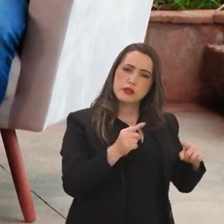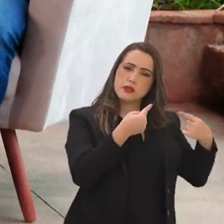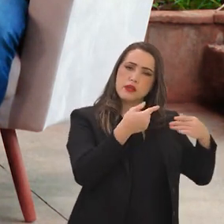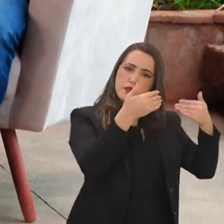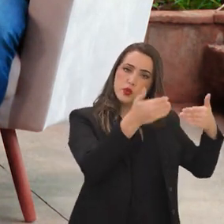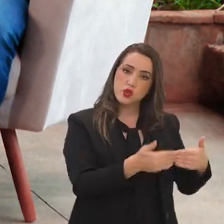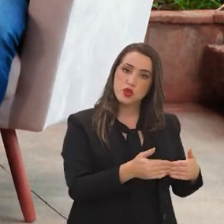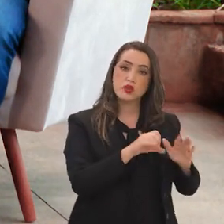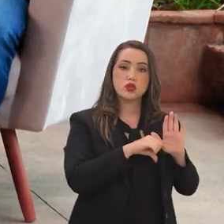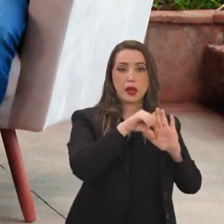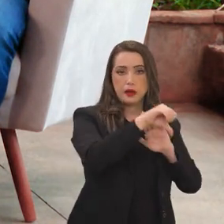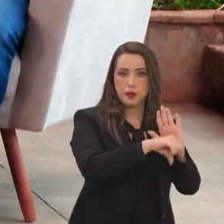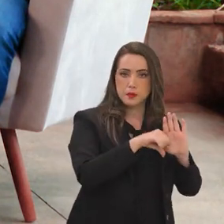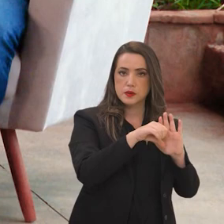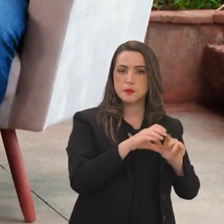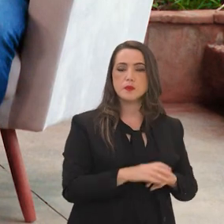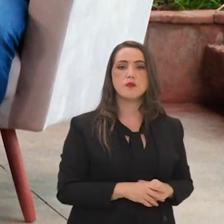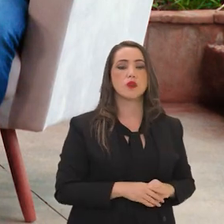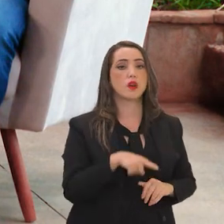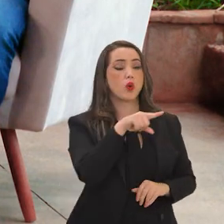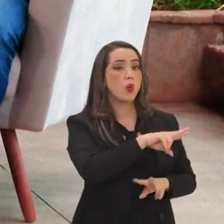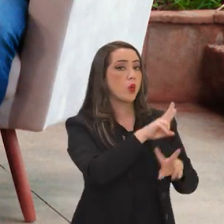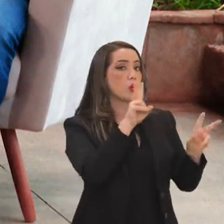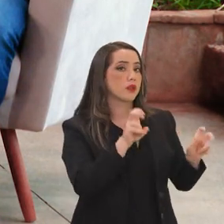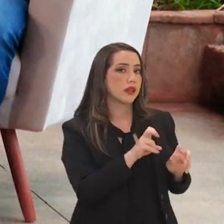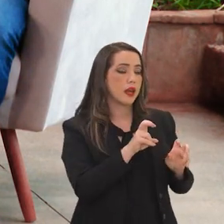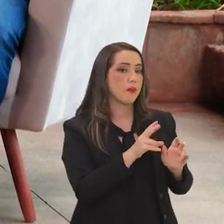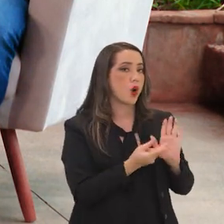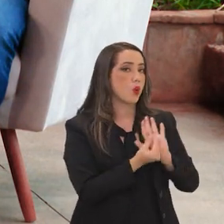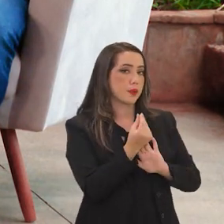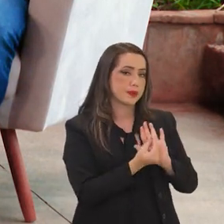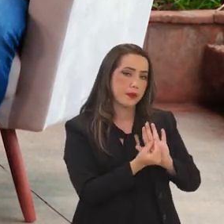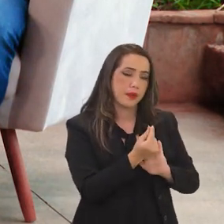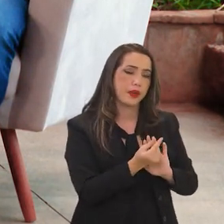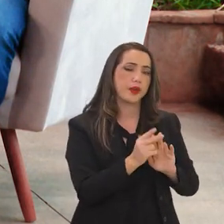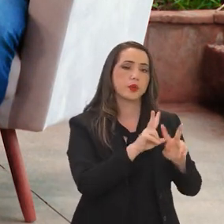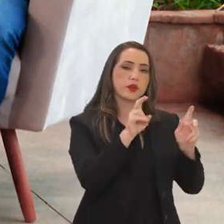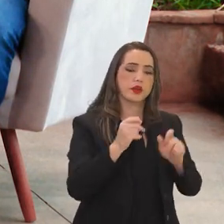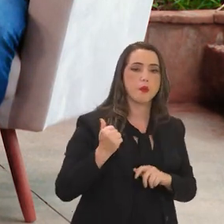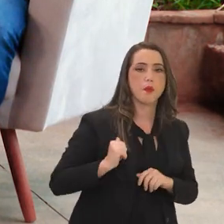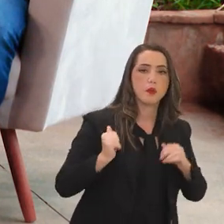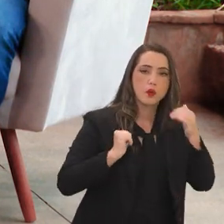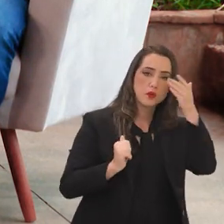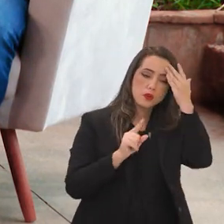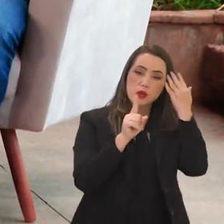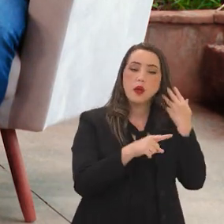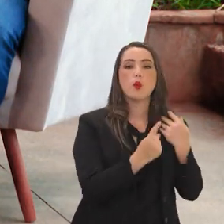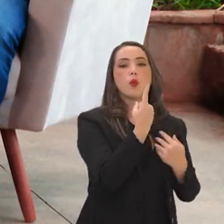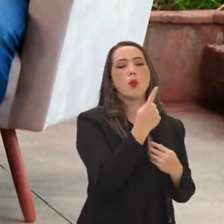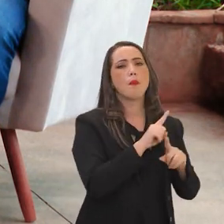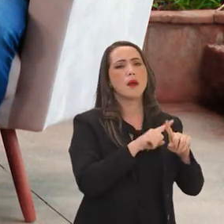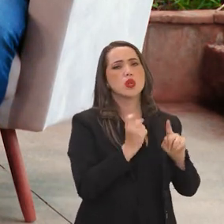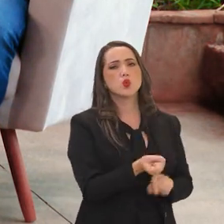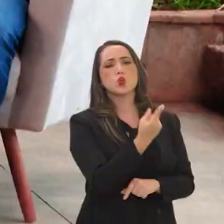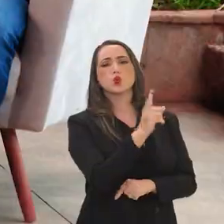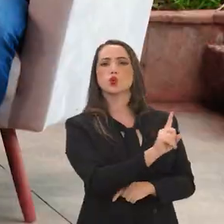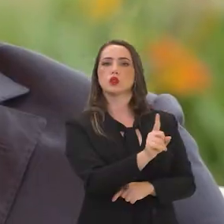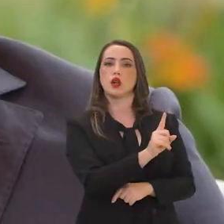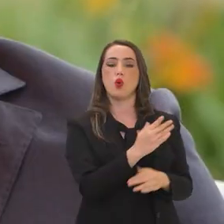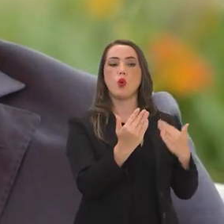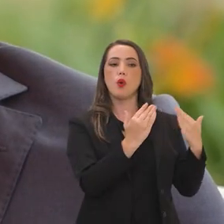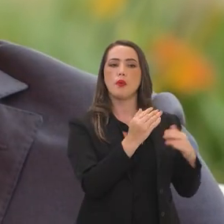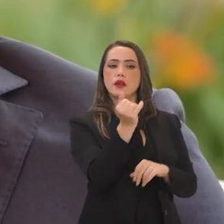desafios à frente da Capes a questão orçamentária a questão das bolsas é um deles mas não é o único